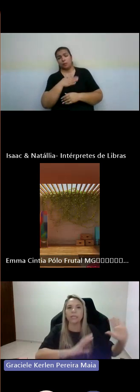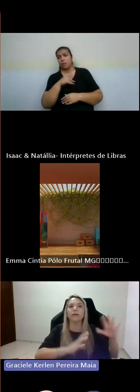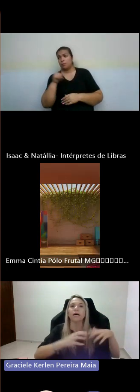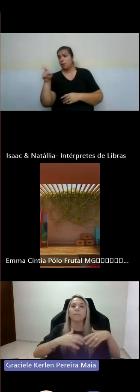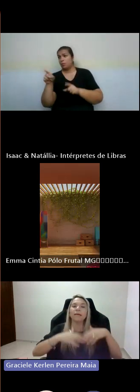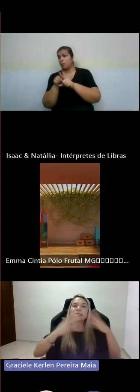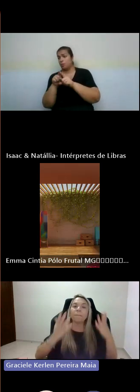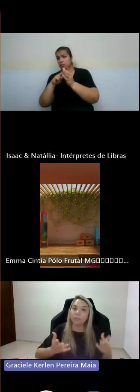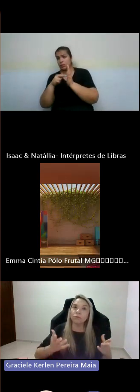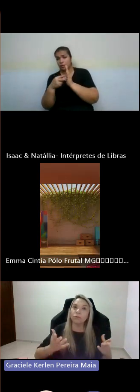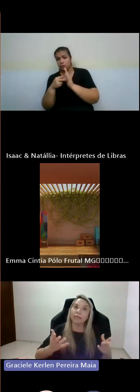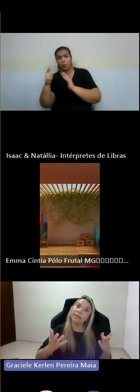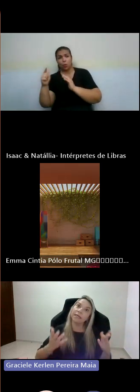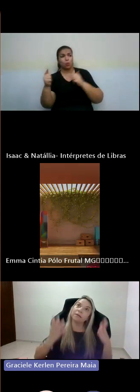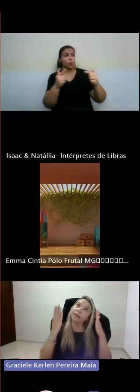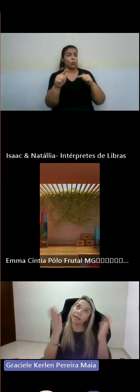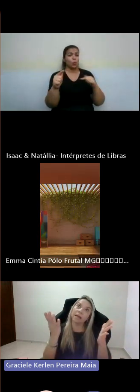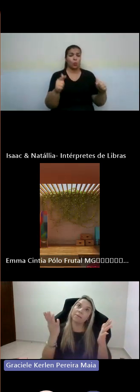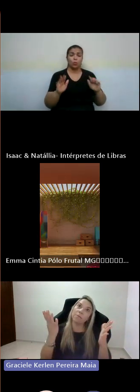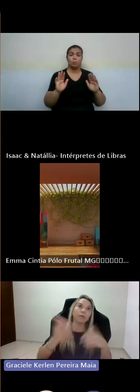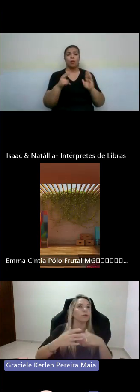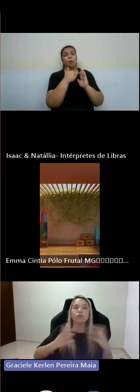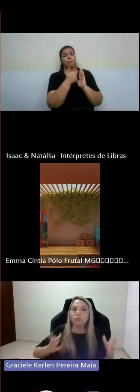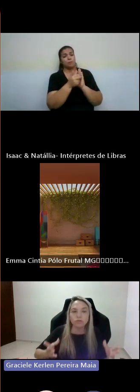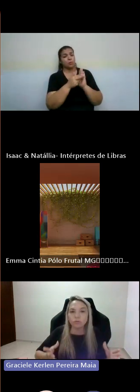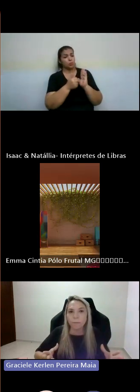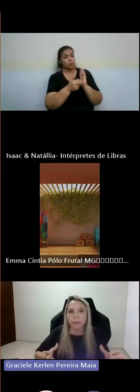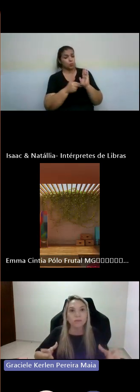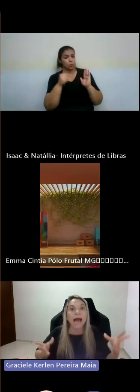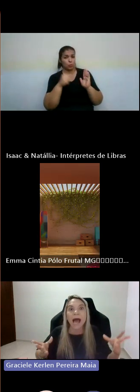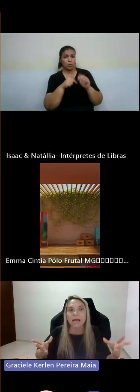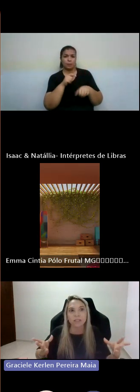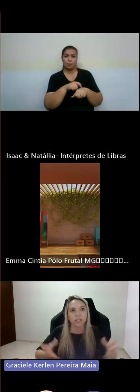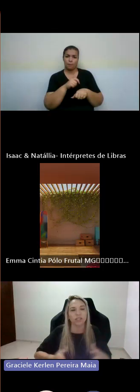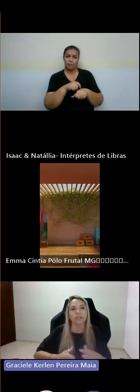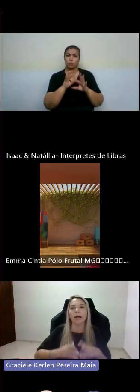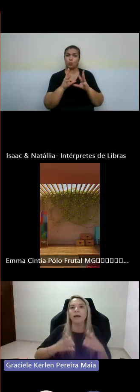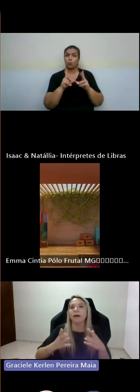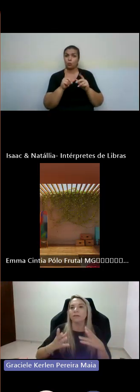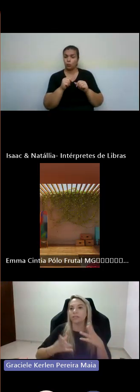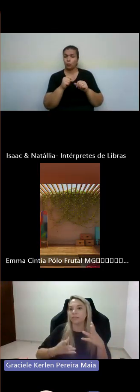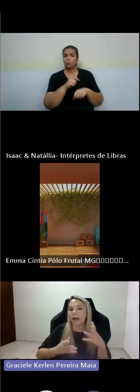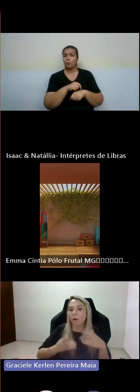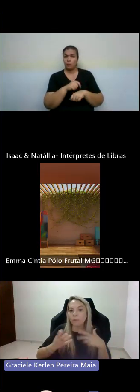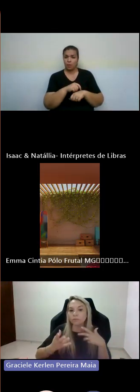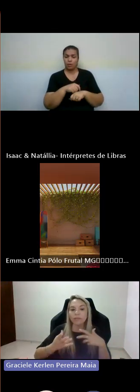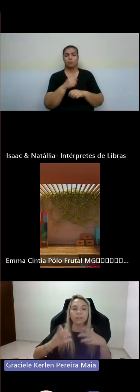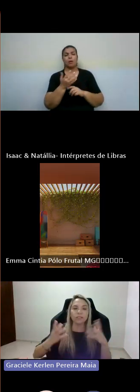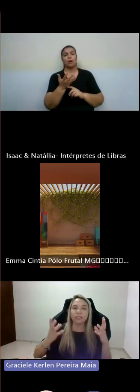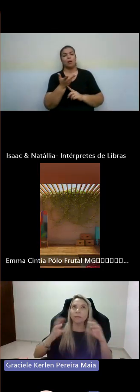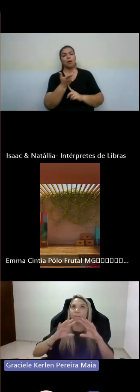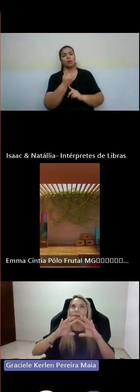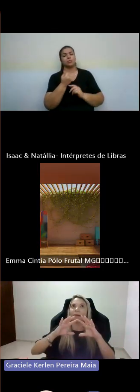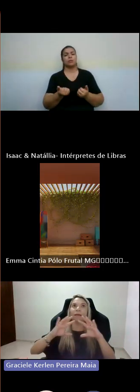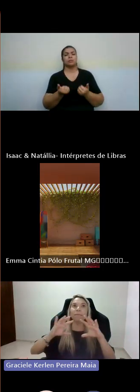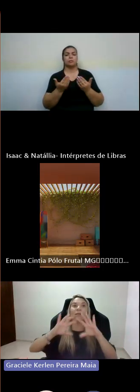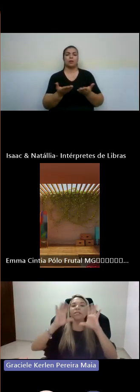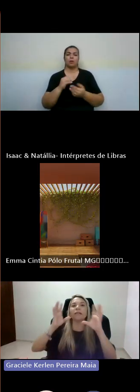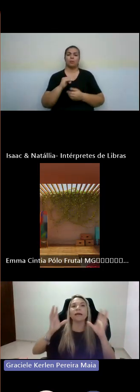para ciclano, mas que a pintura ali, naquele momento, ou em todos os momentos, a arte te dá a oportunidade